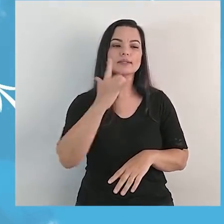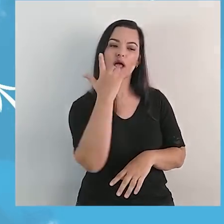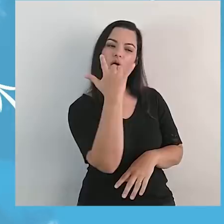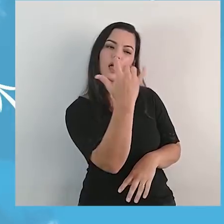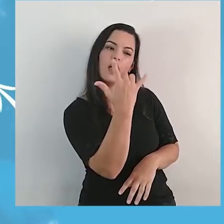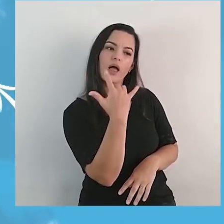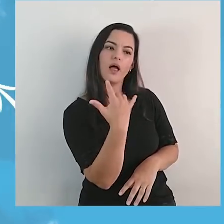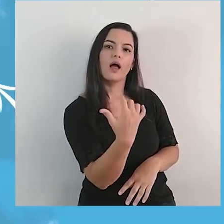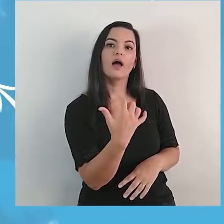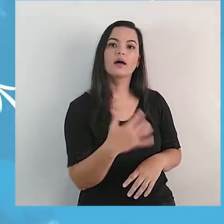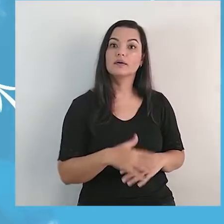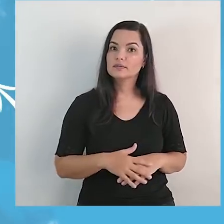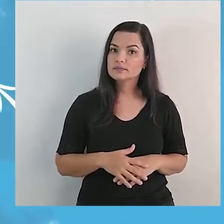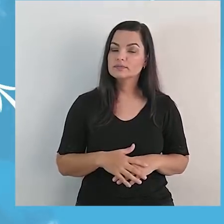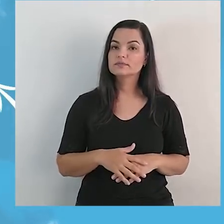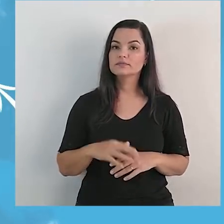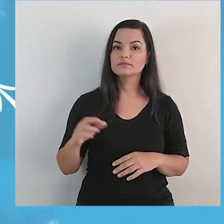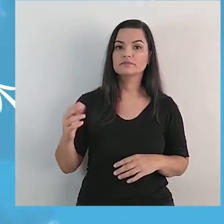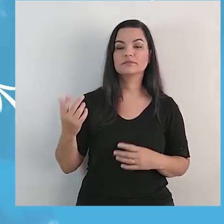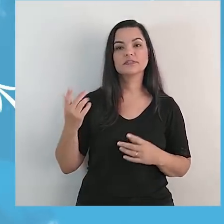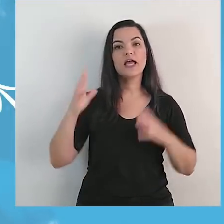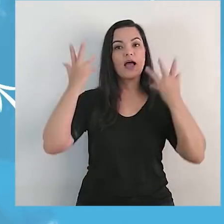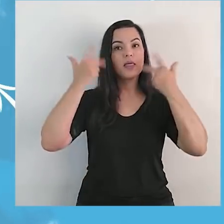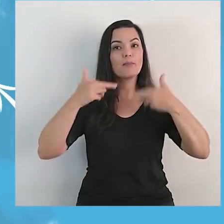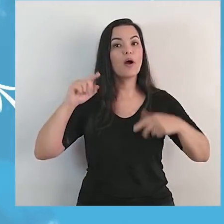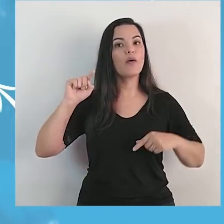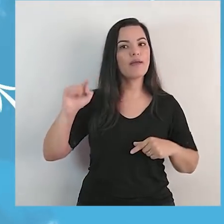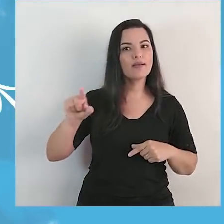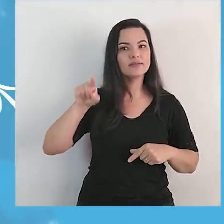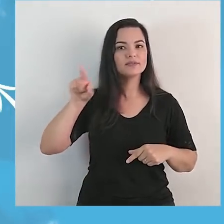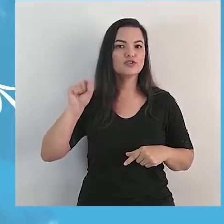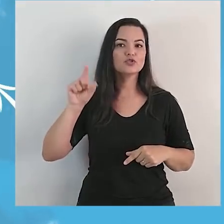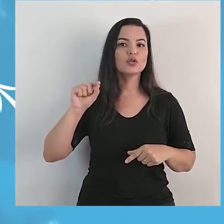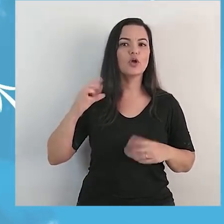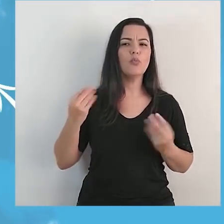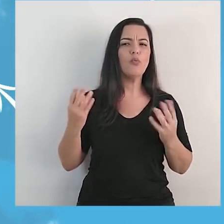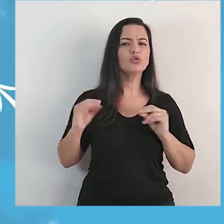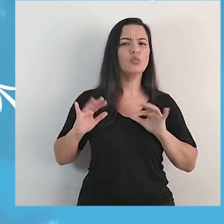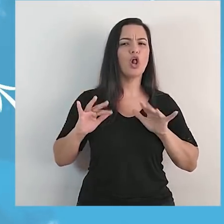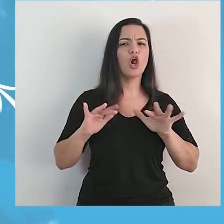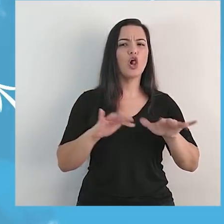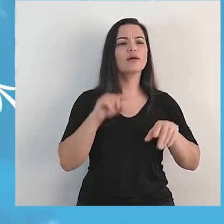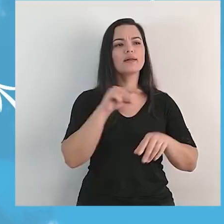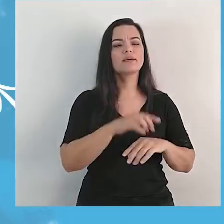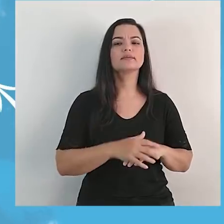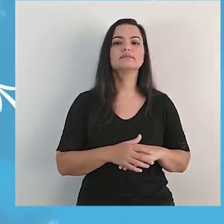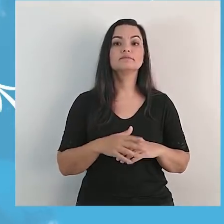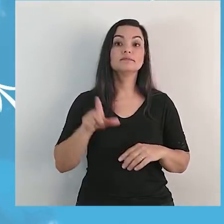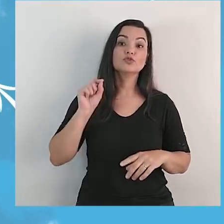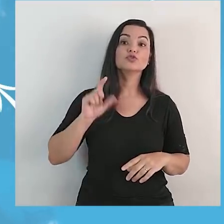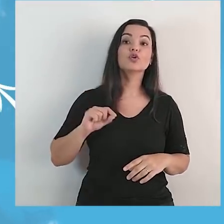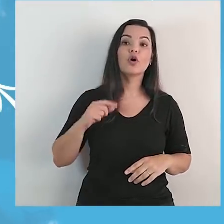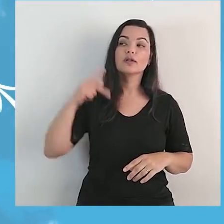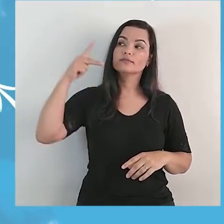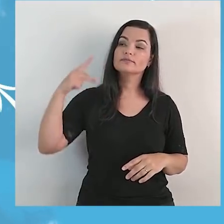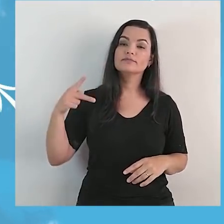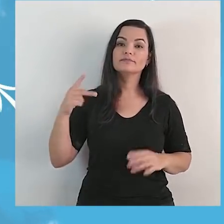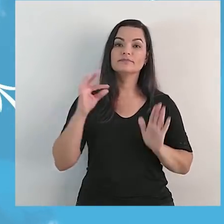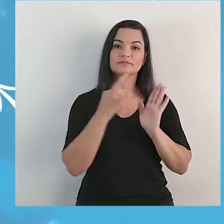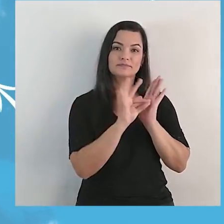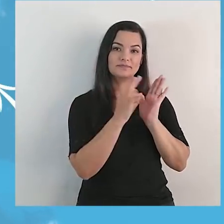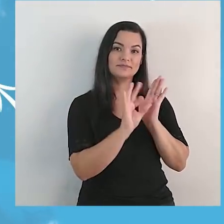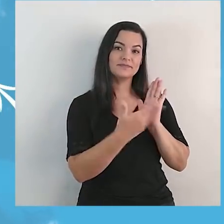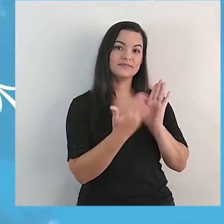vai atrair um número muito grande desses animais para o ambiente. Então, escolham